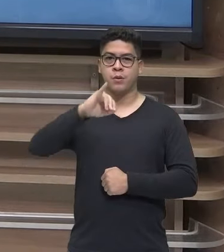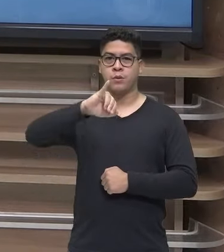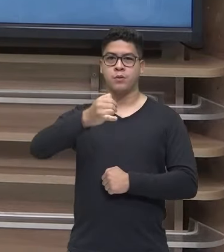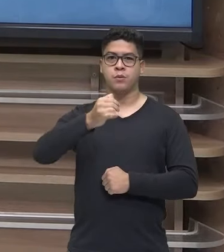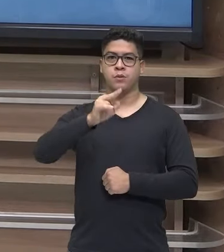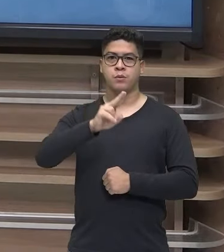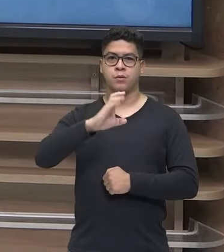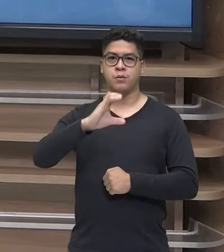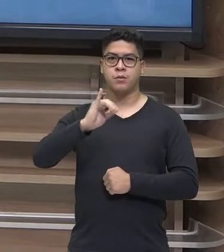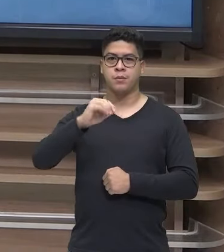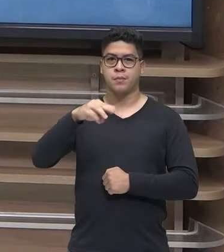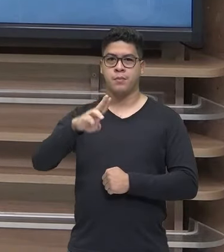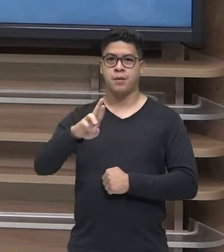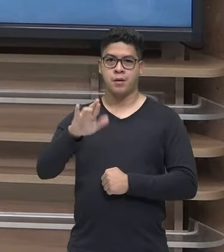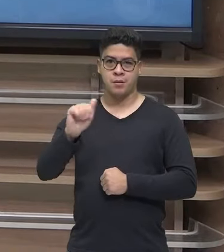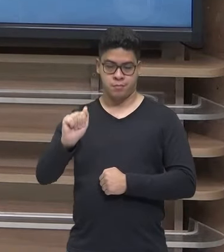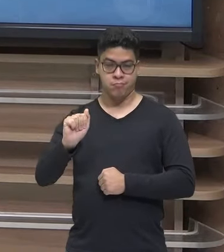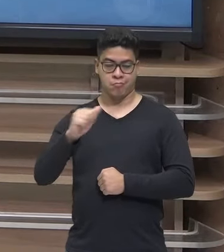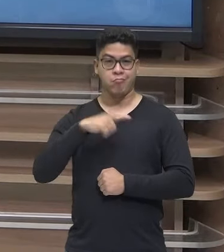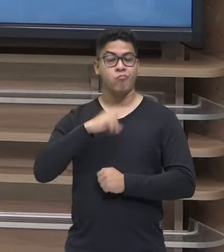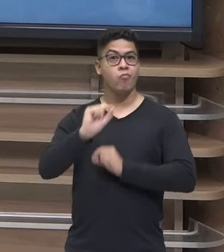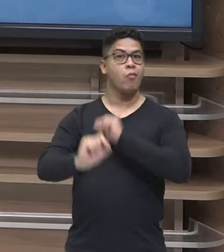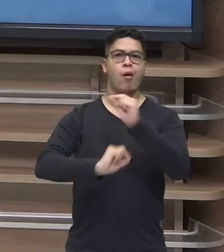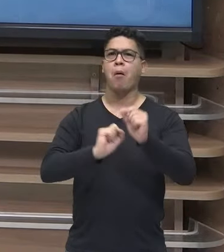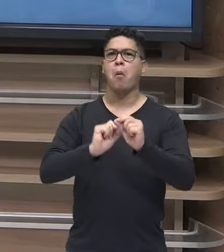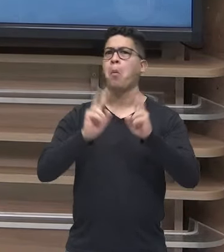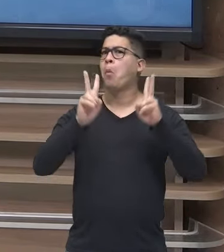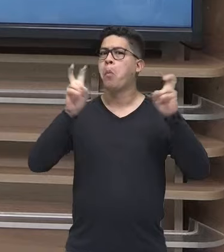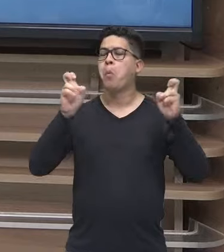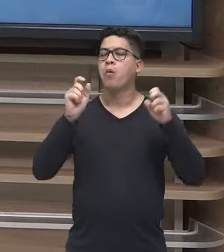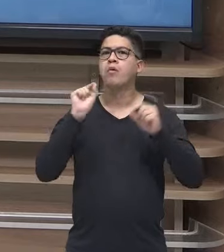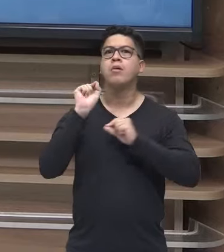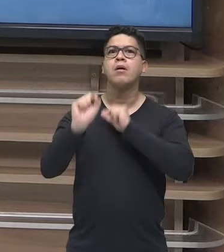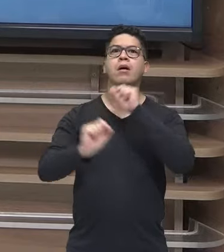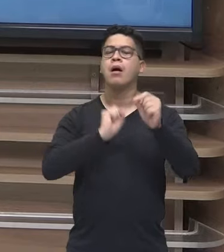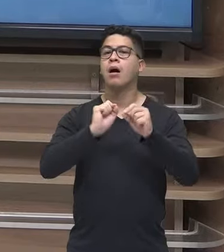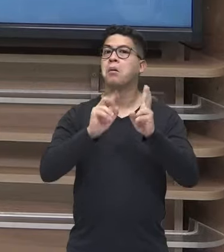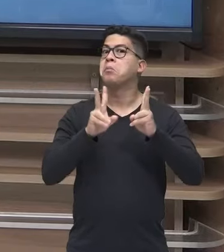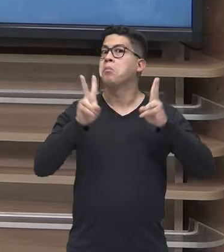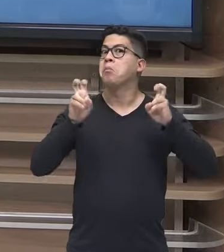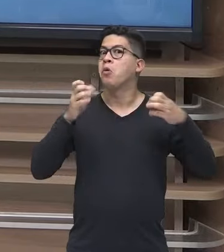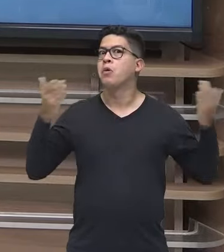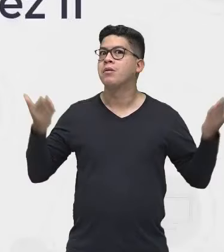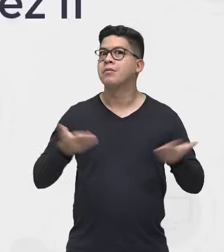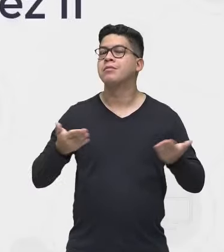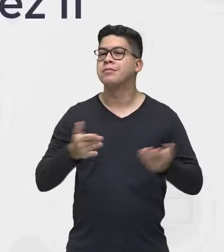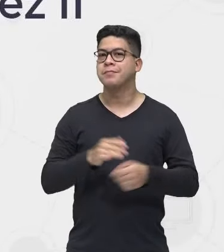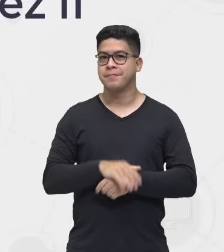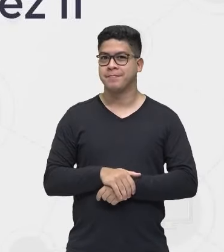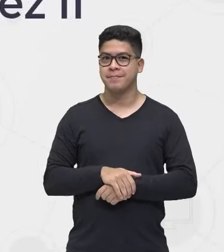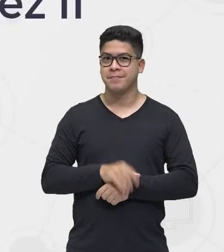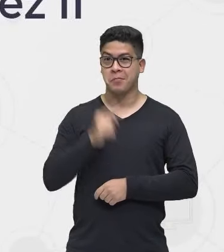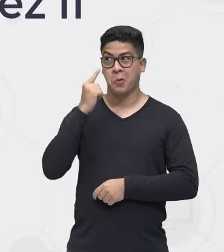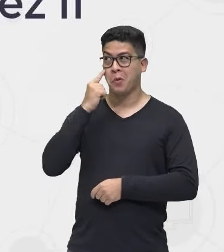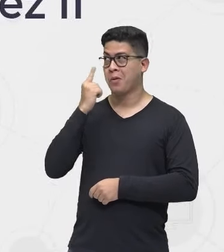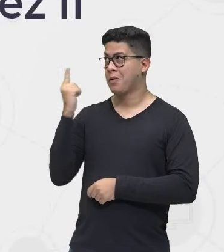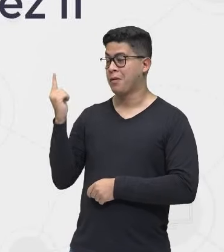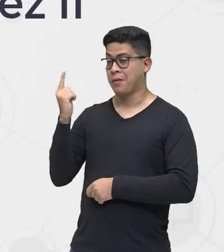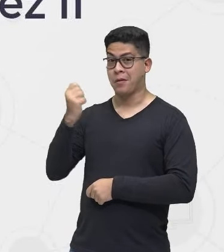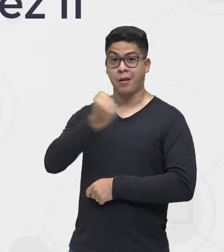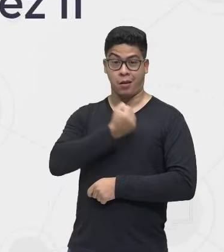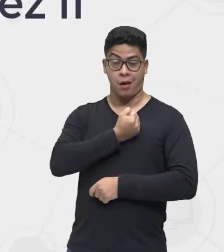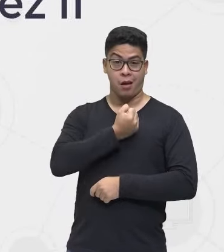já convido a todos vocês a saber, a verificar qual é o nosso conteúdo de hoje. Vamos lá?